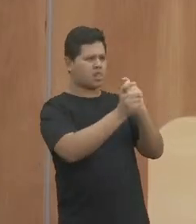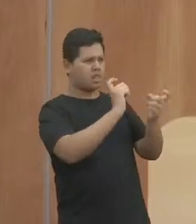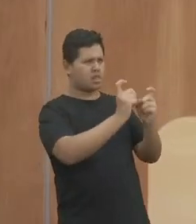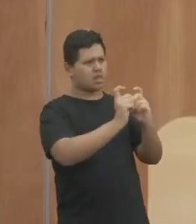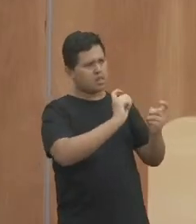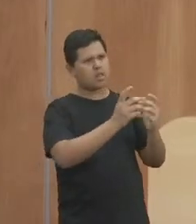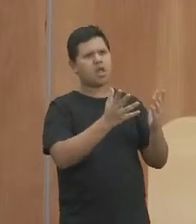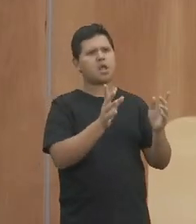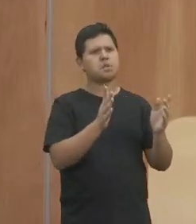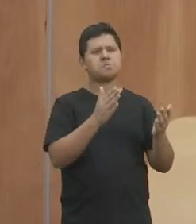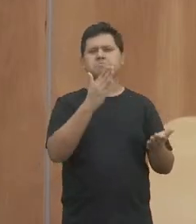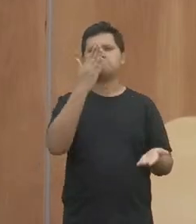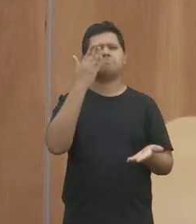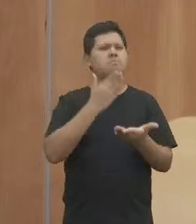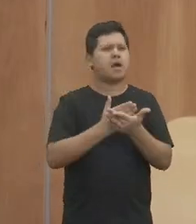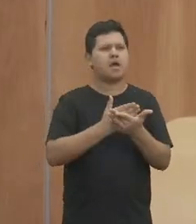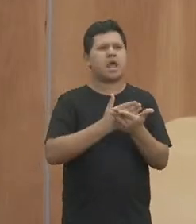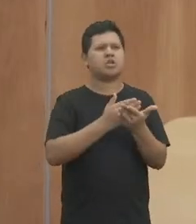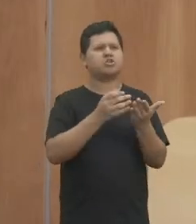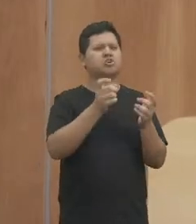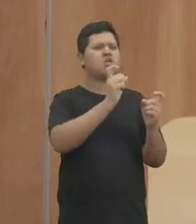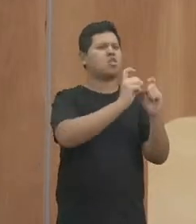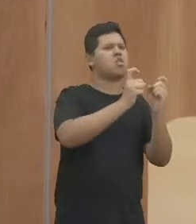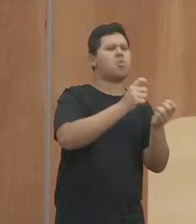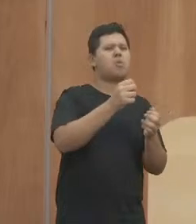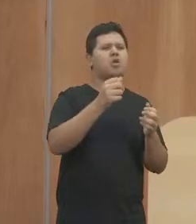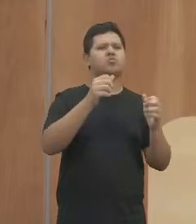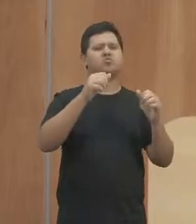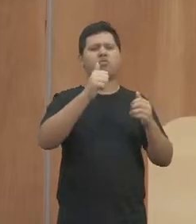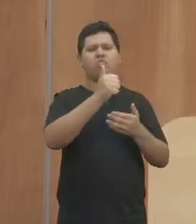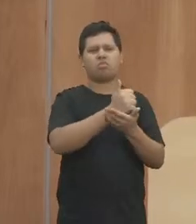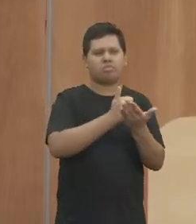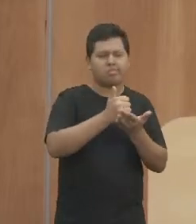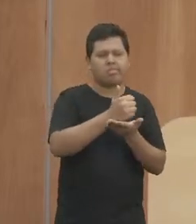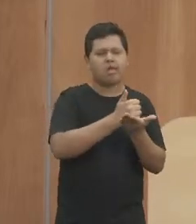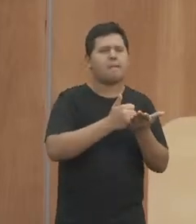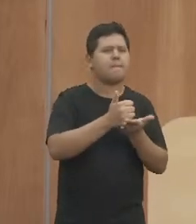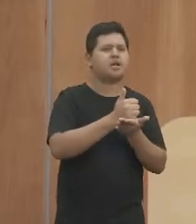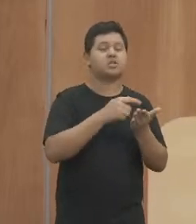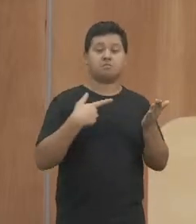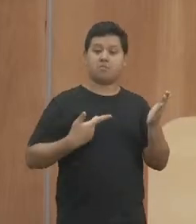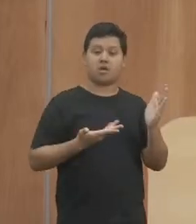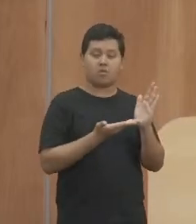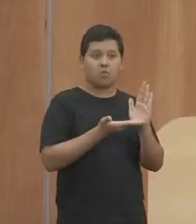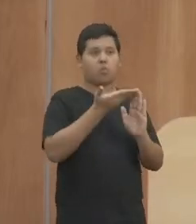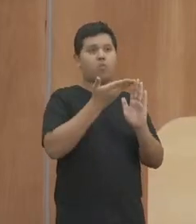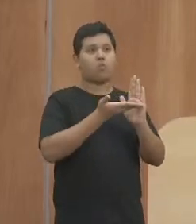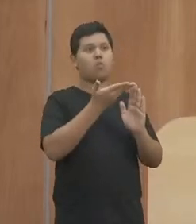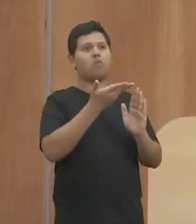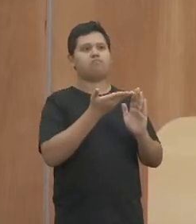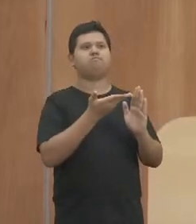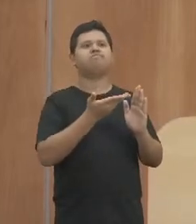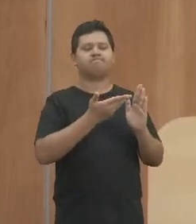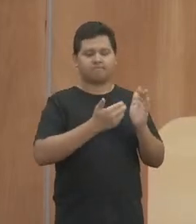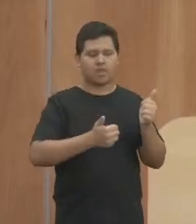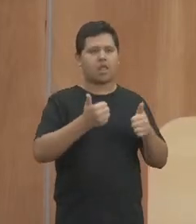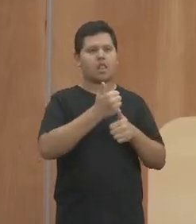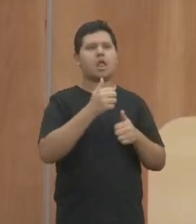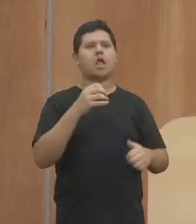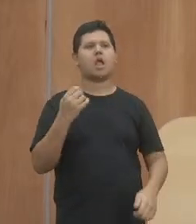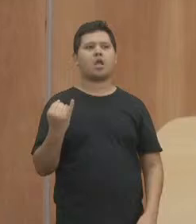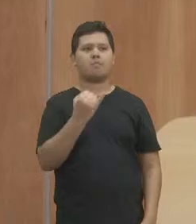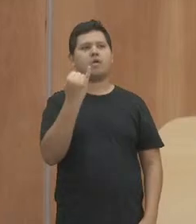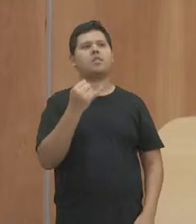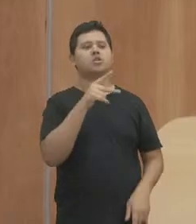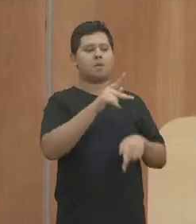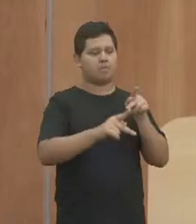Vamos parar de fazer um debate de nível tão baixo nessa casa, vamos elevar o nível do debate aqui na Câmara dos Vereadores. É muito importante, é isso que a população pede,